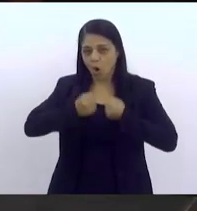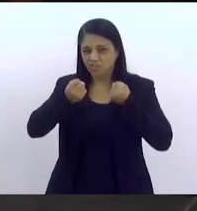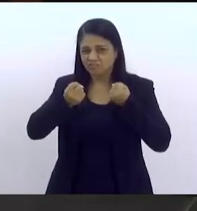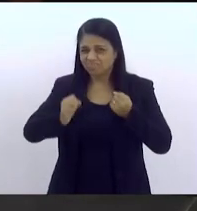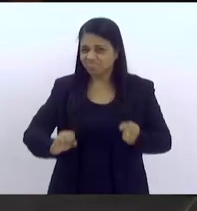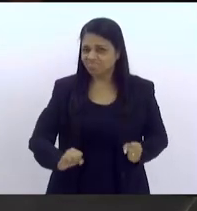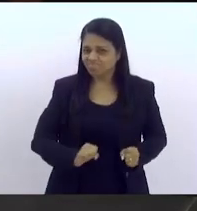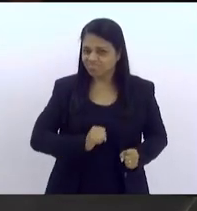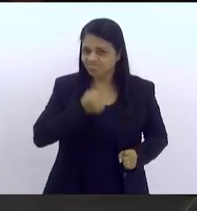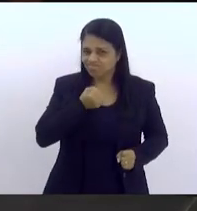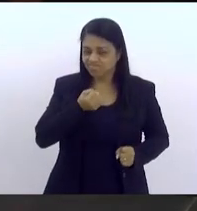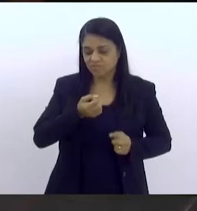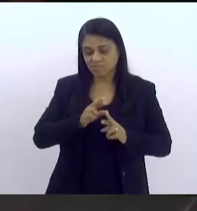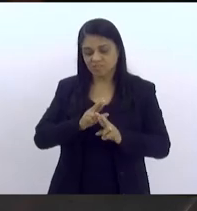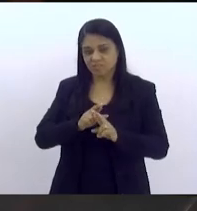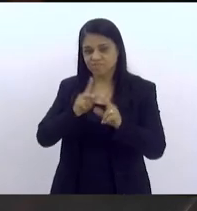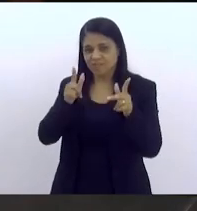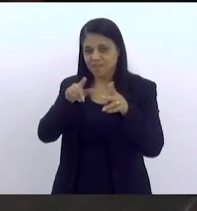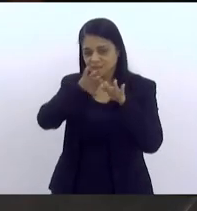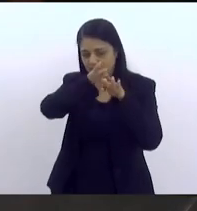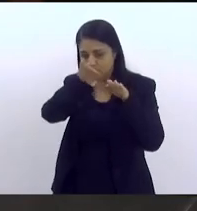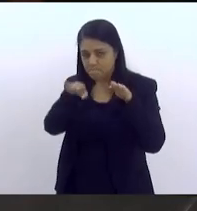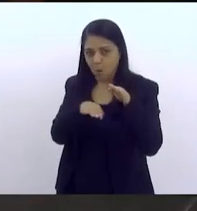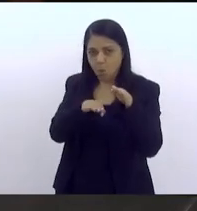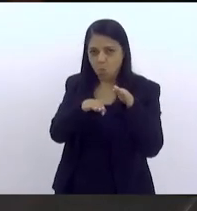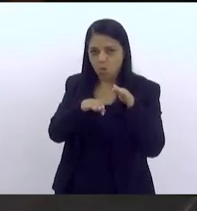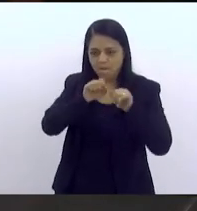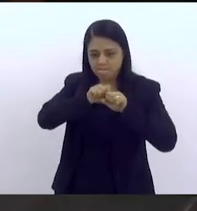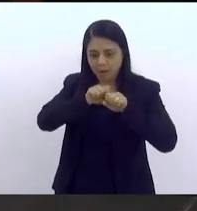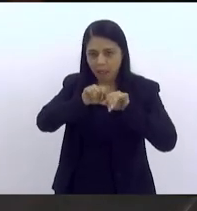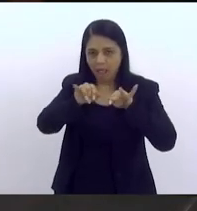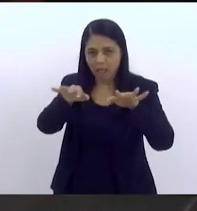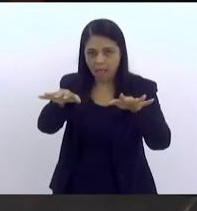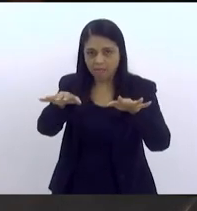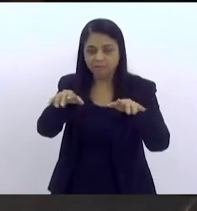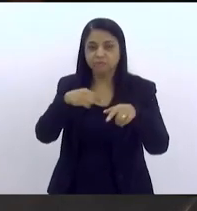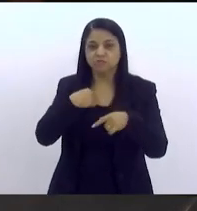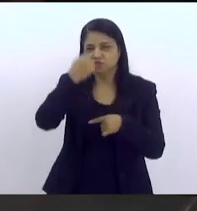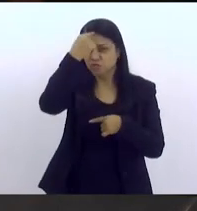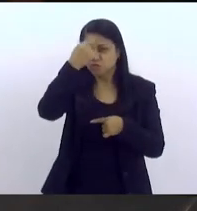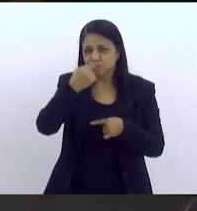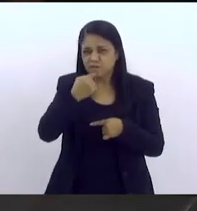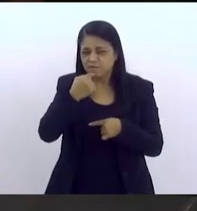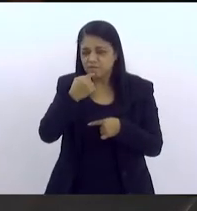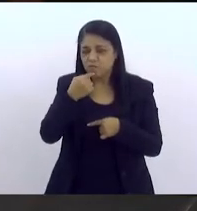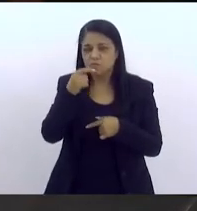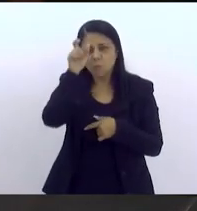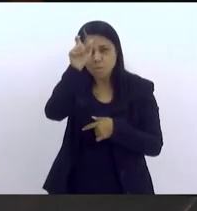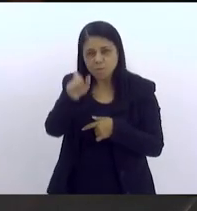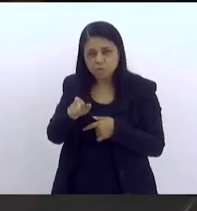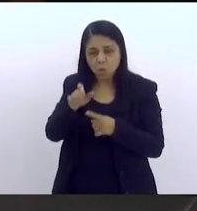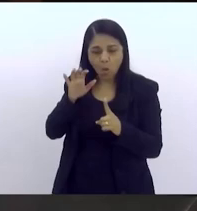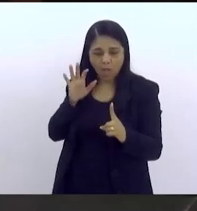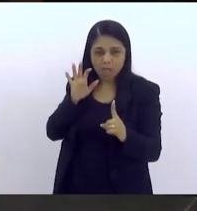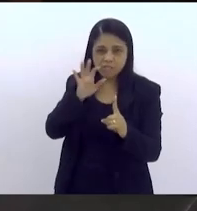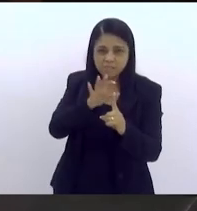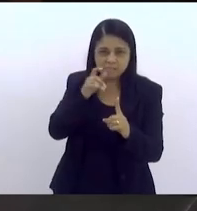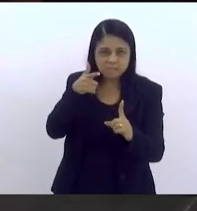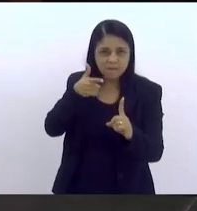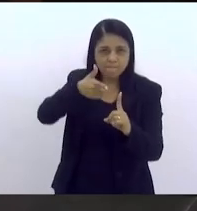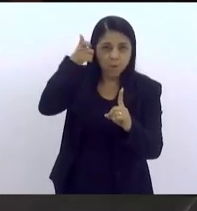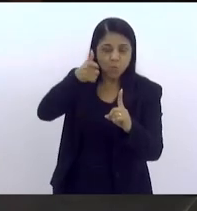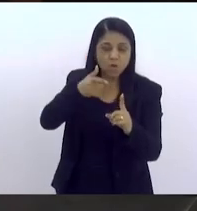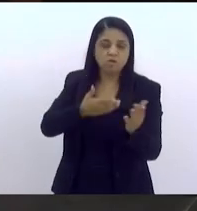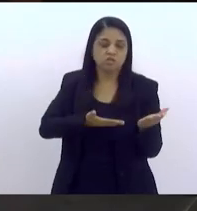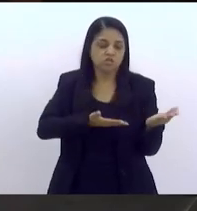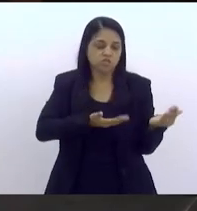a diferença algo diferente os perfis dos autores dos ataques revelam que em sua maioria eles